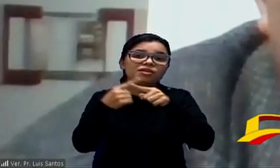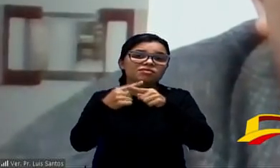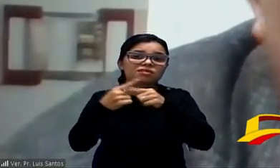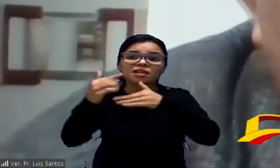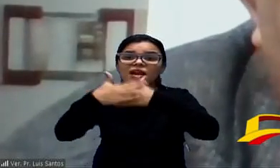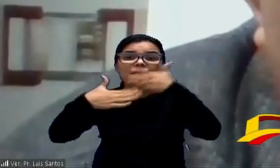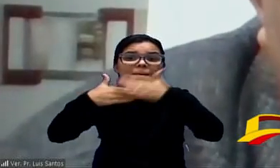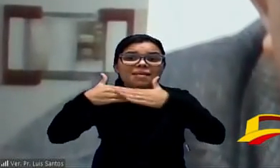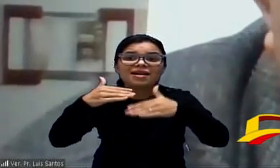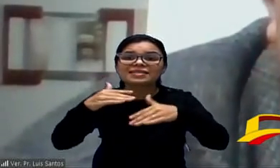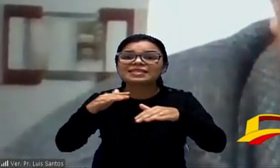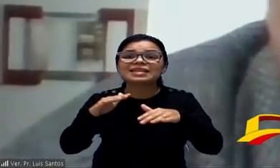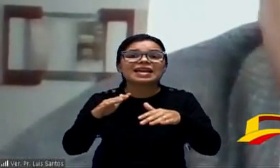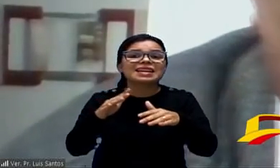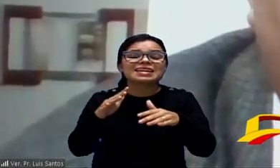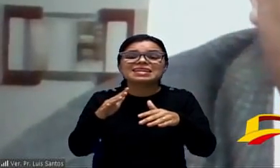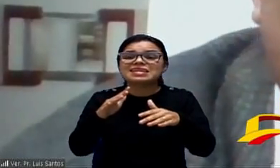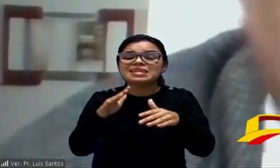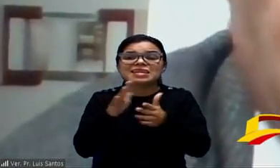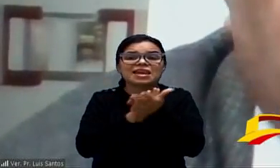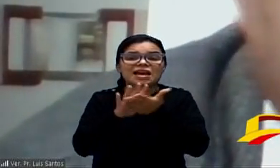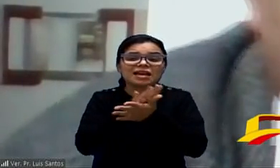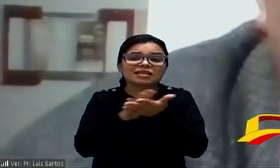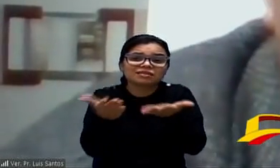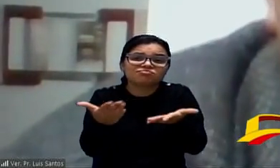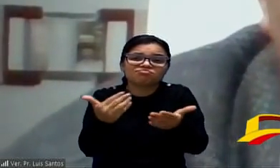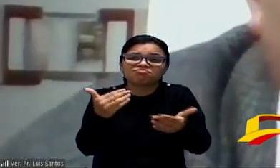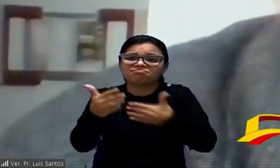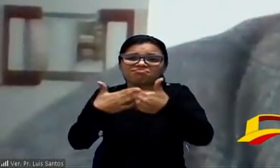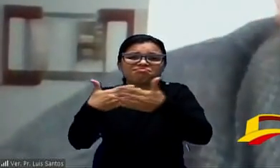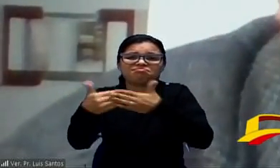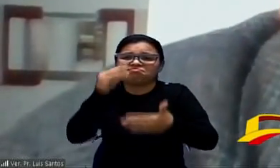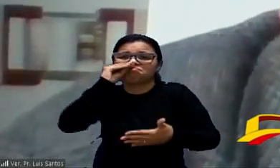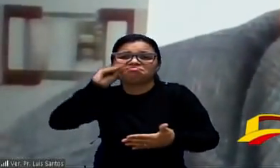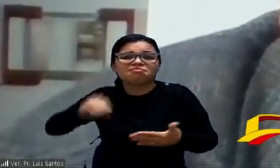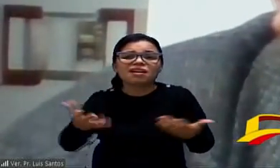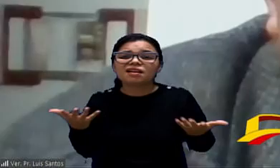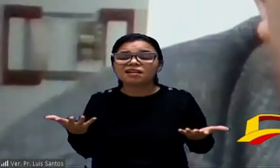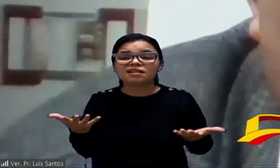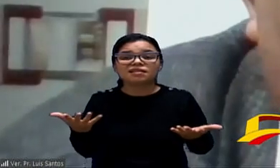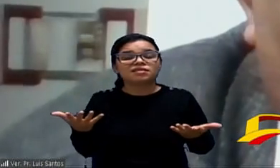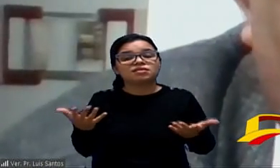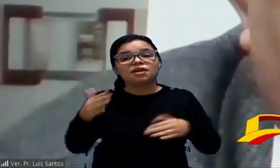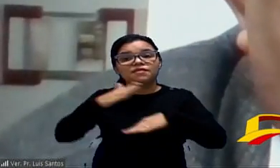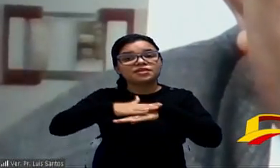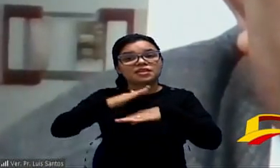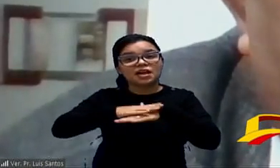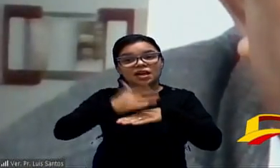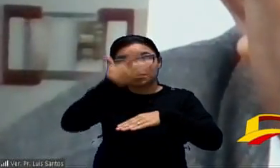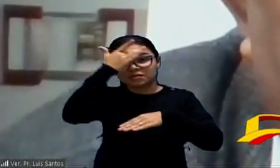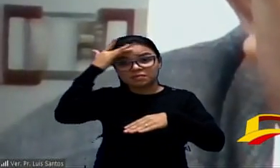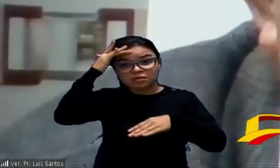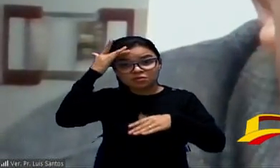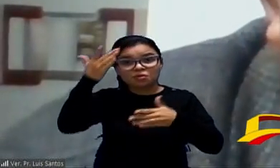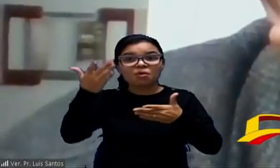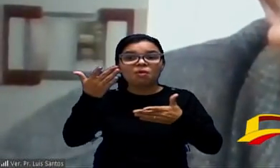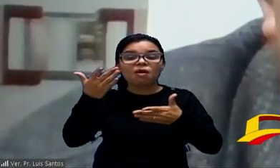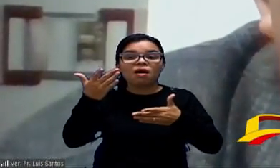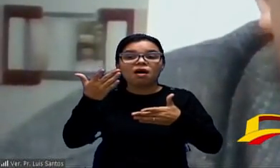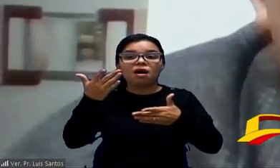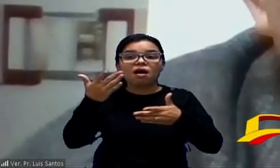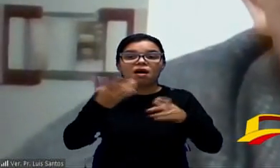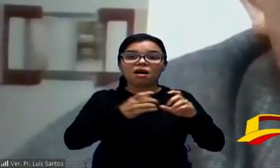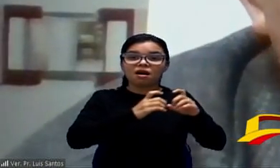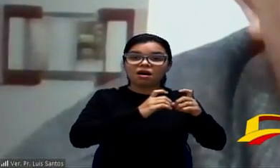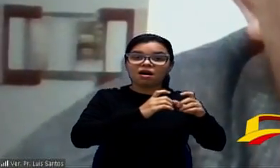funcionando, eles não estão nem aí. Se nós fizermos algo assim, a Associação dos Bancos, Abraban, não lembro como é